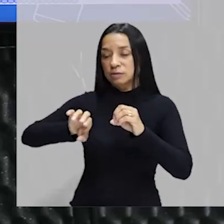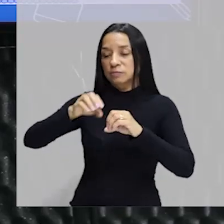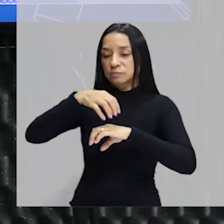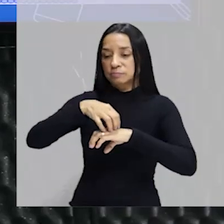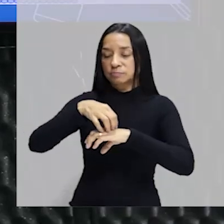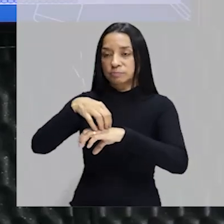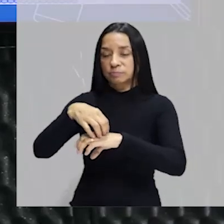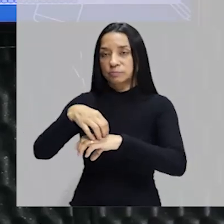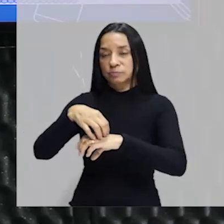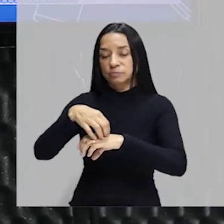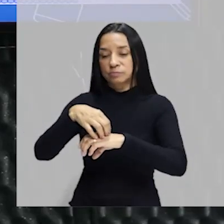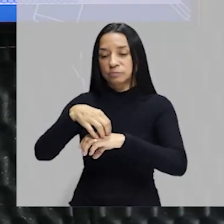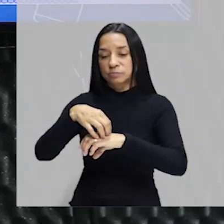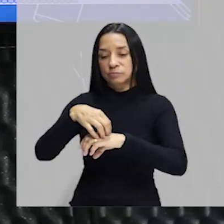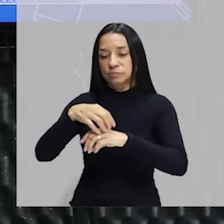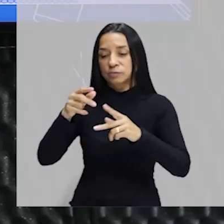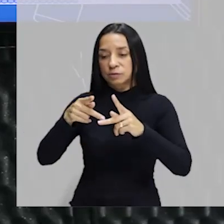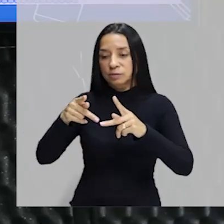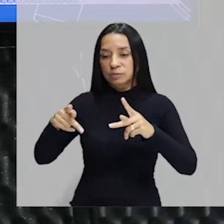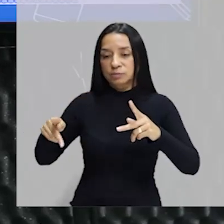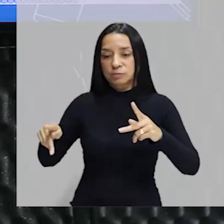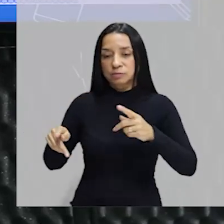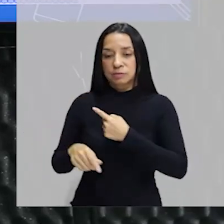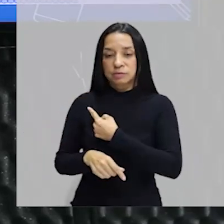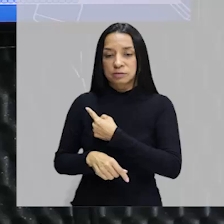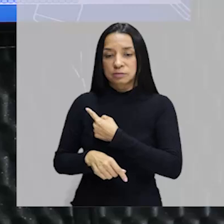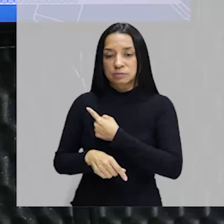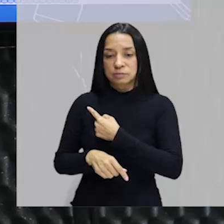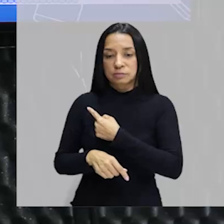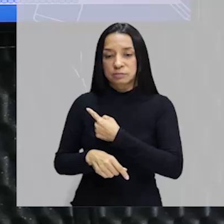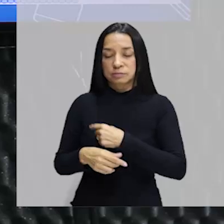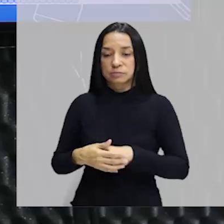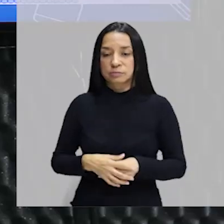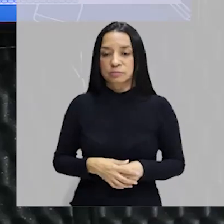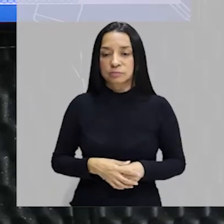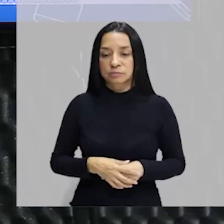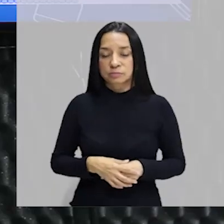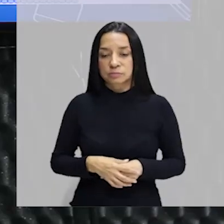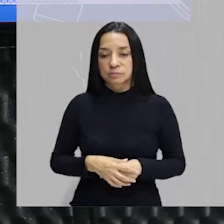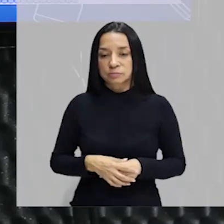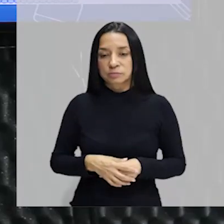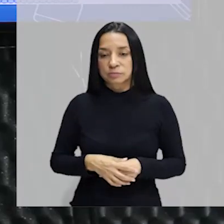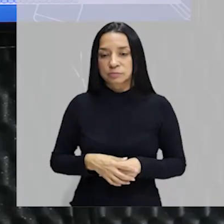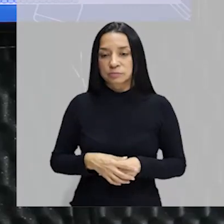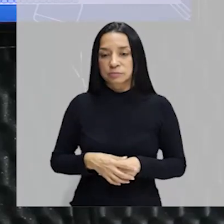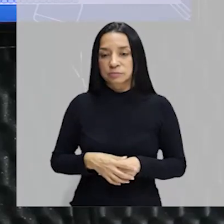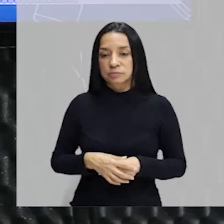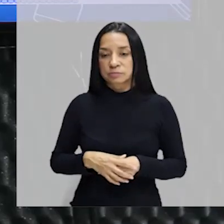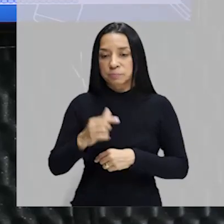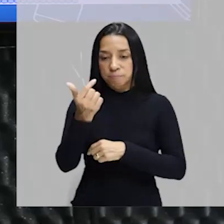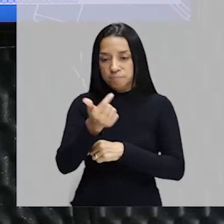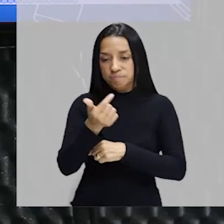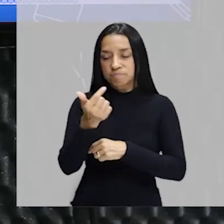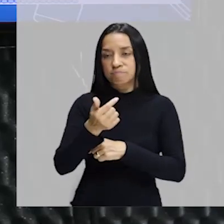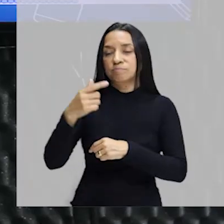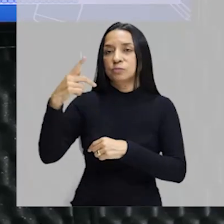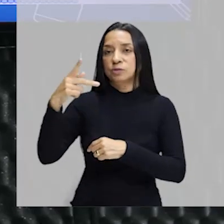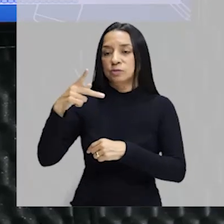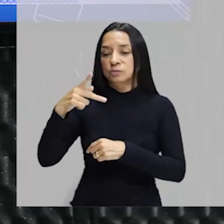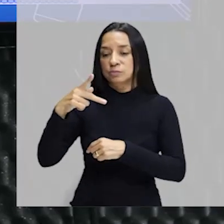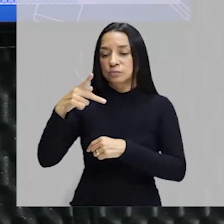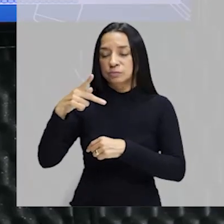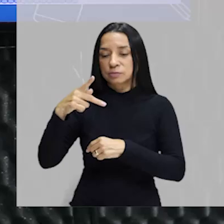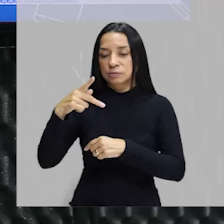transportado por uma proteína chamada Q. Ele vai levar esse elétron para essa segunda proteína aqui. E o que vai